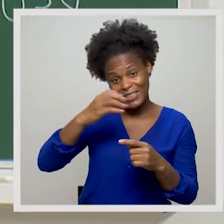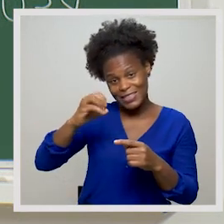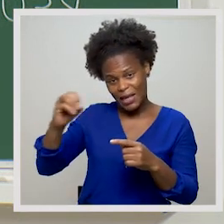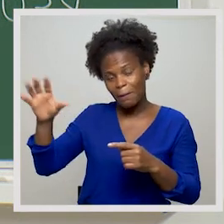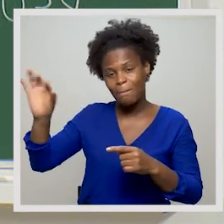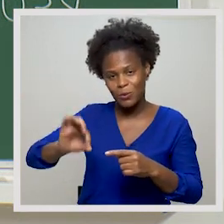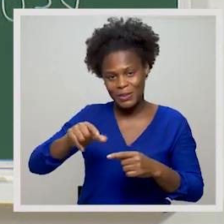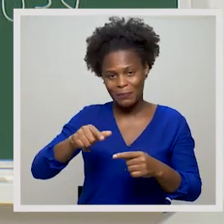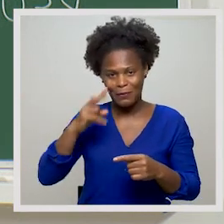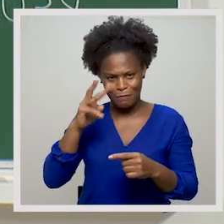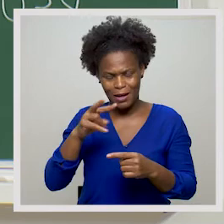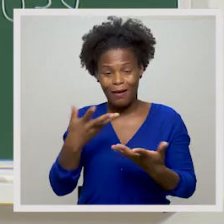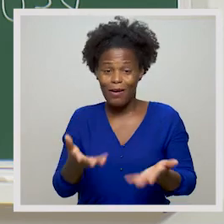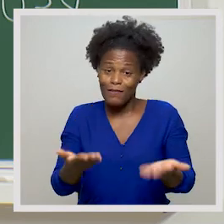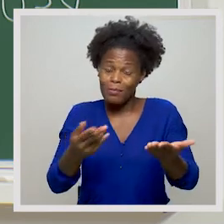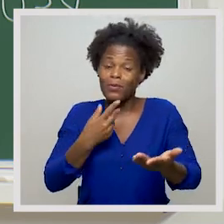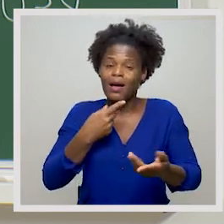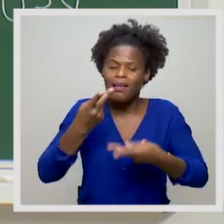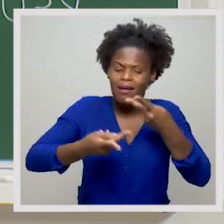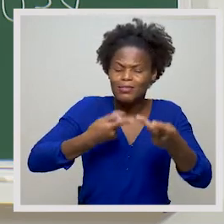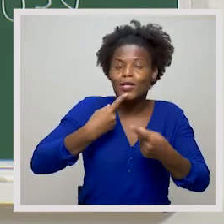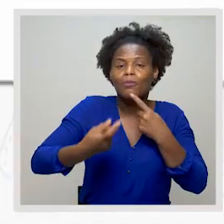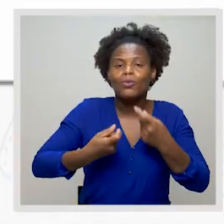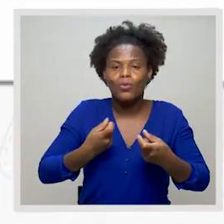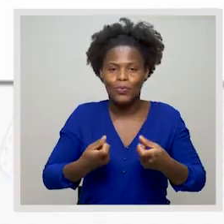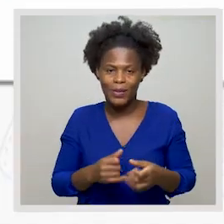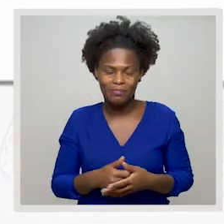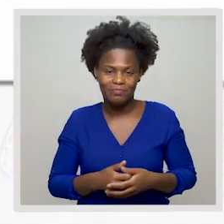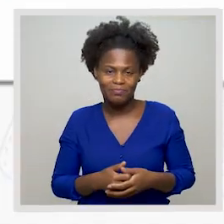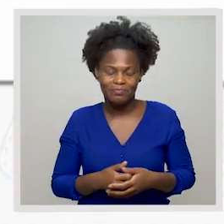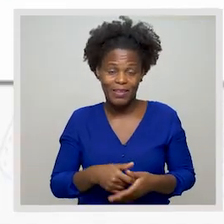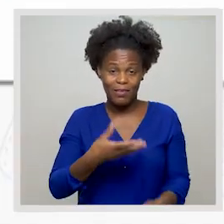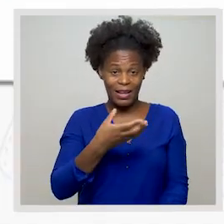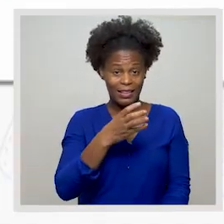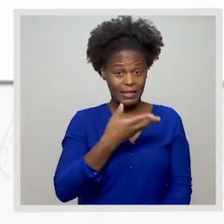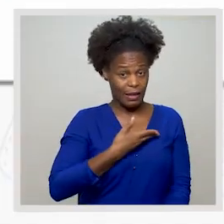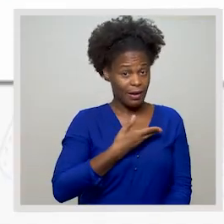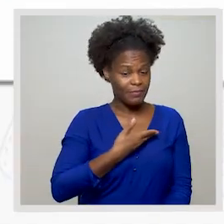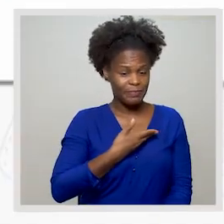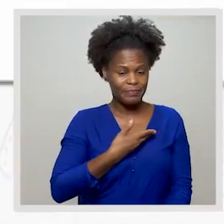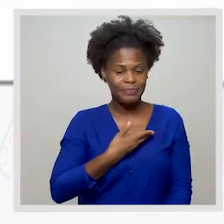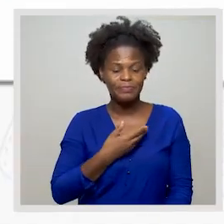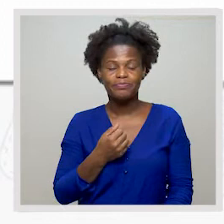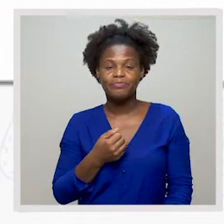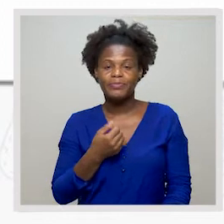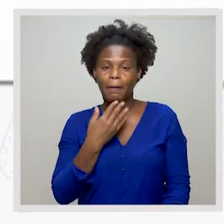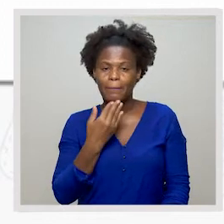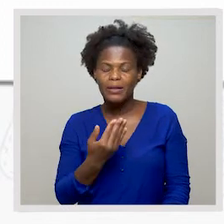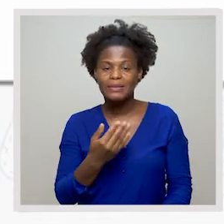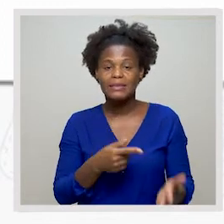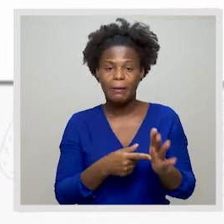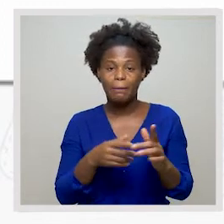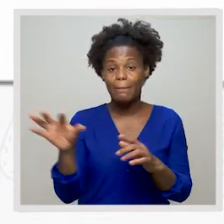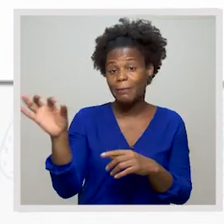ver? Agora, vamos analisar a pergunta, ok? A linha D está a pedir